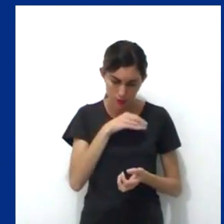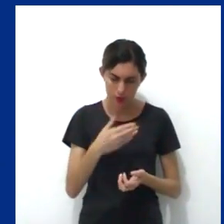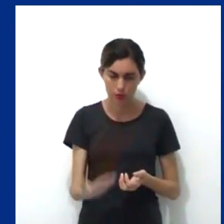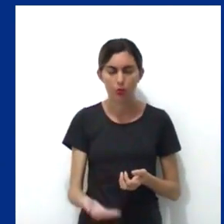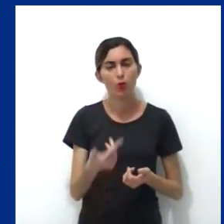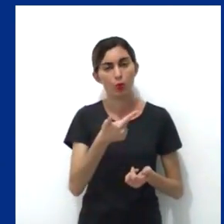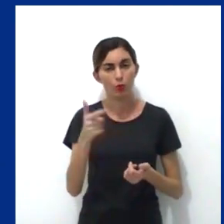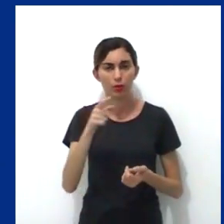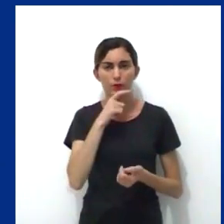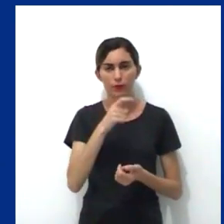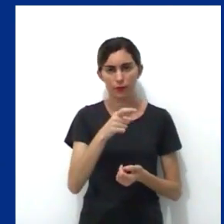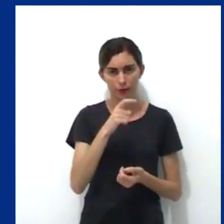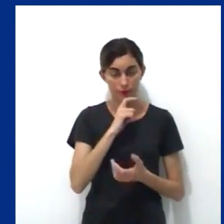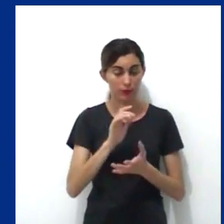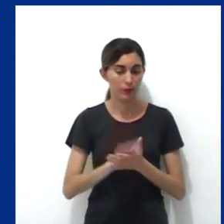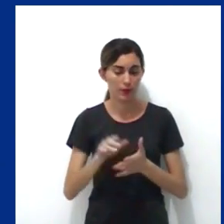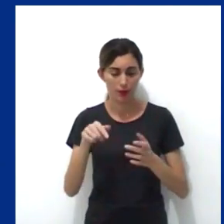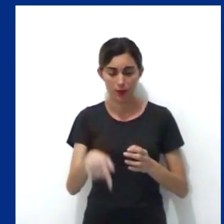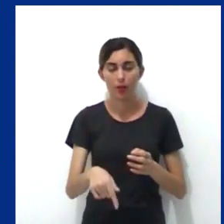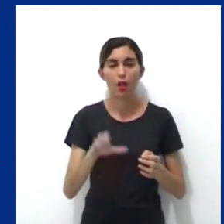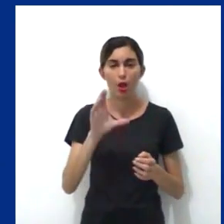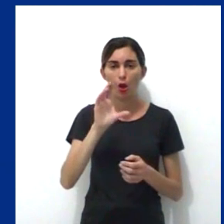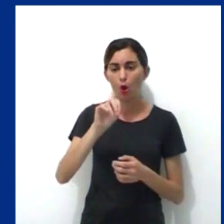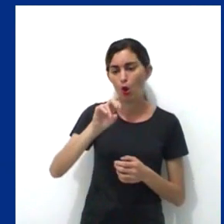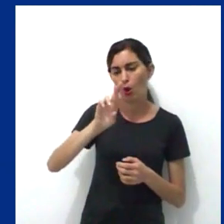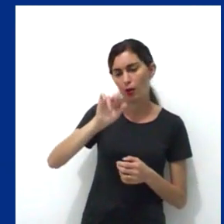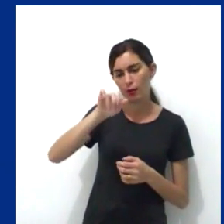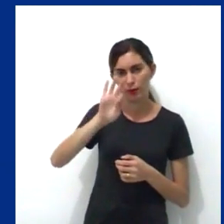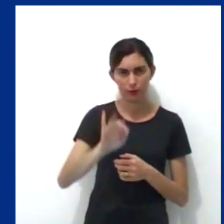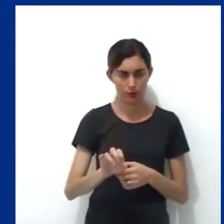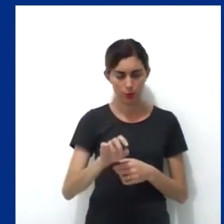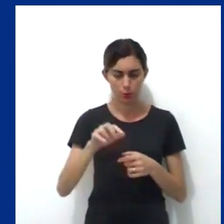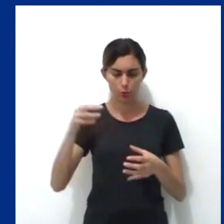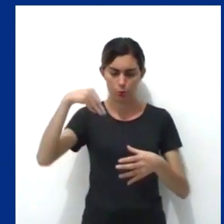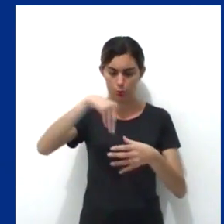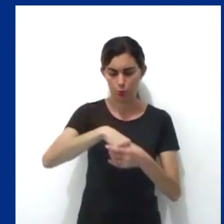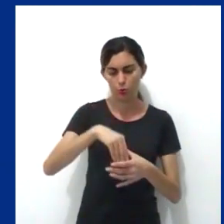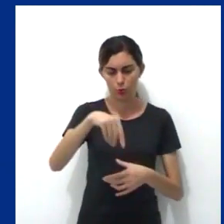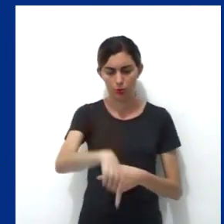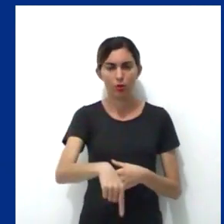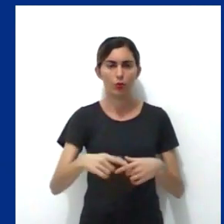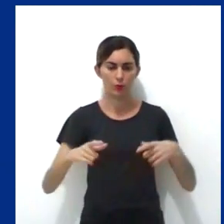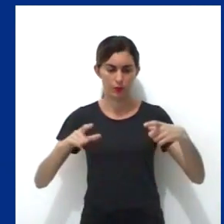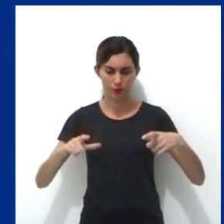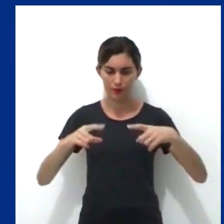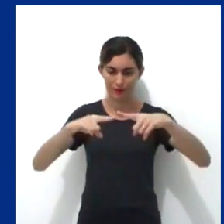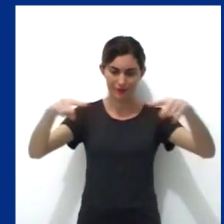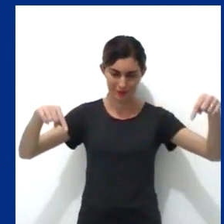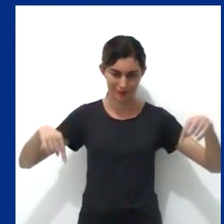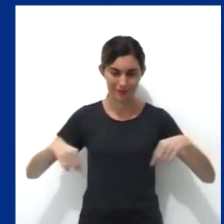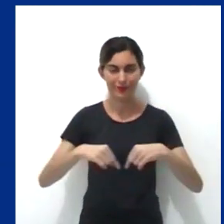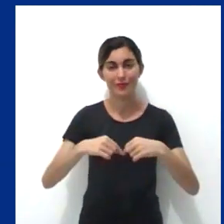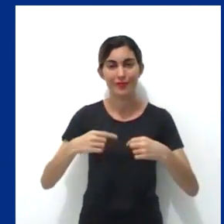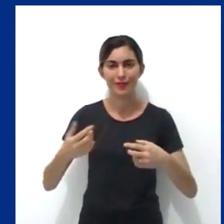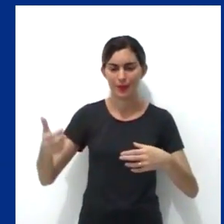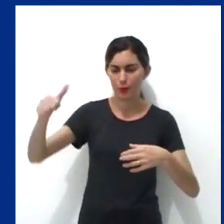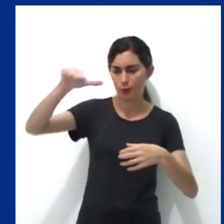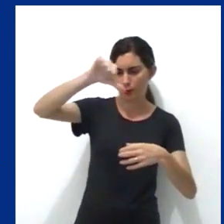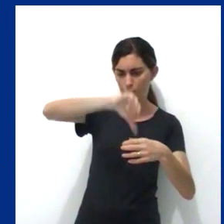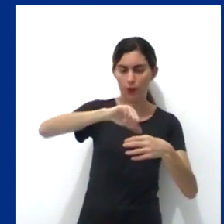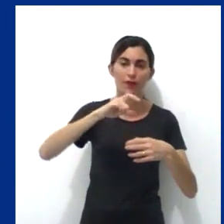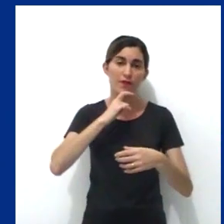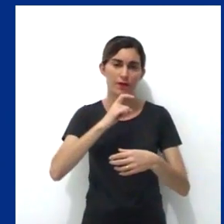de convecção. Na outra imagem a gente tem um experimento mostrando isso também, tá? A gente tem aí dois líquidos, que